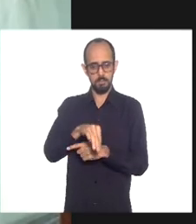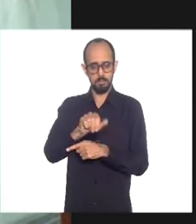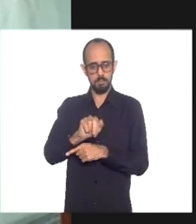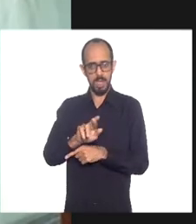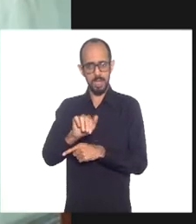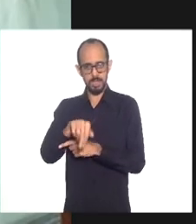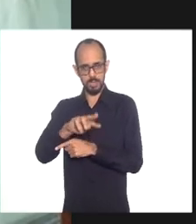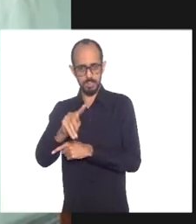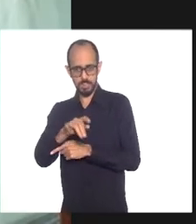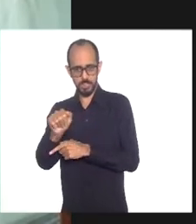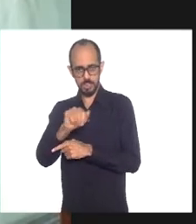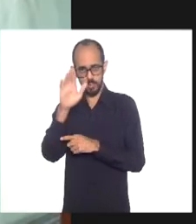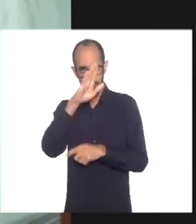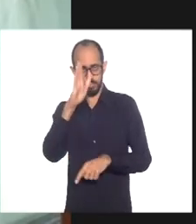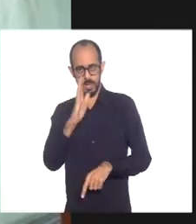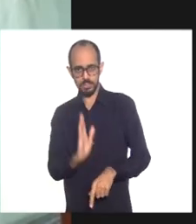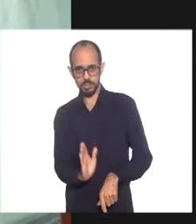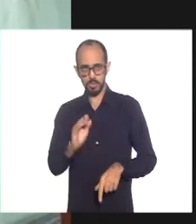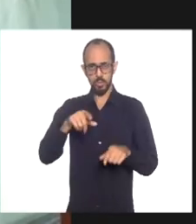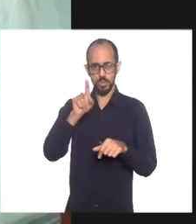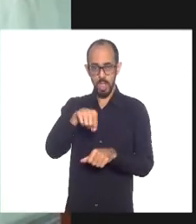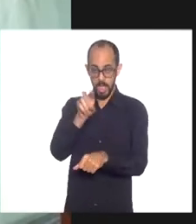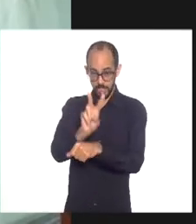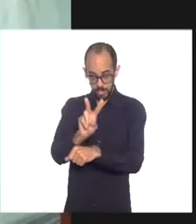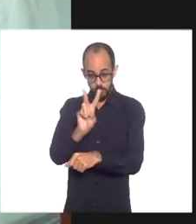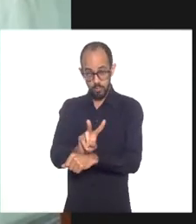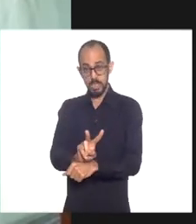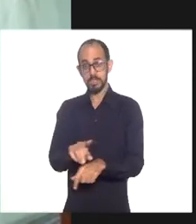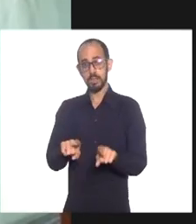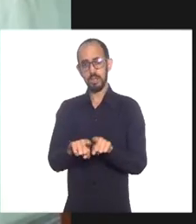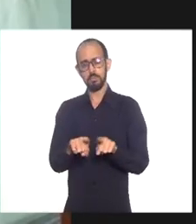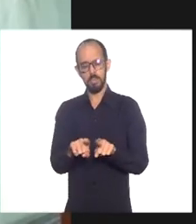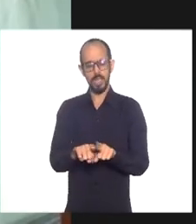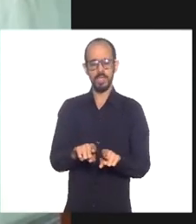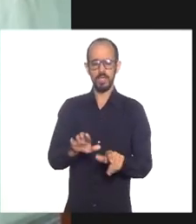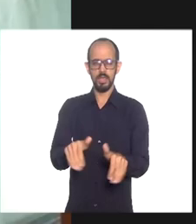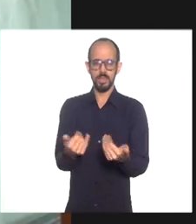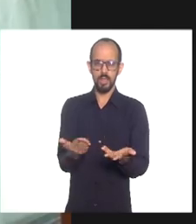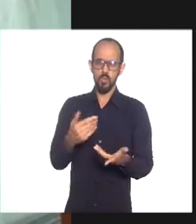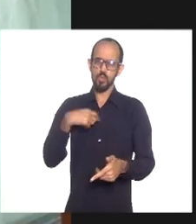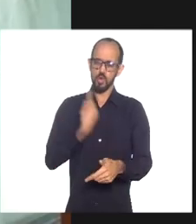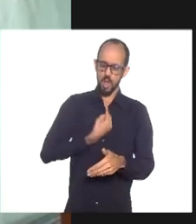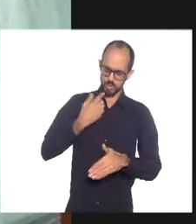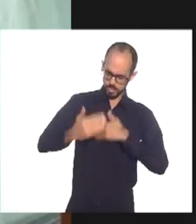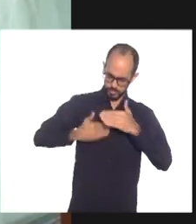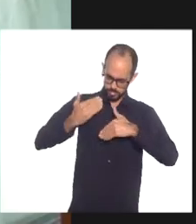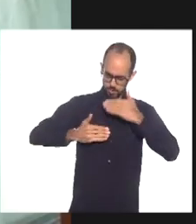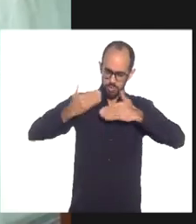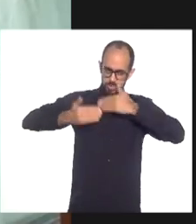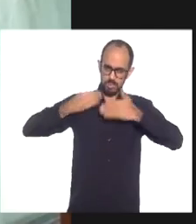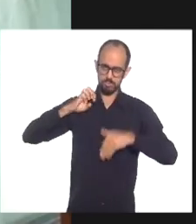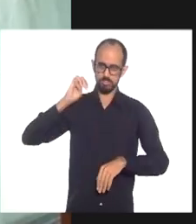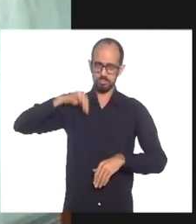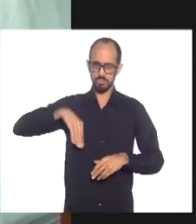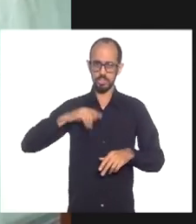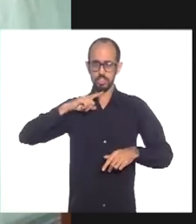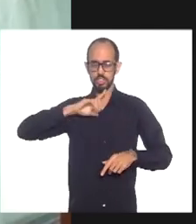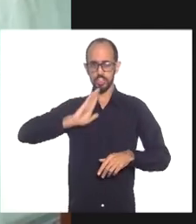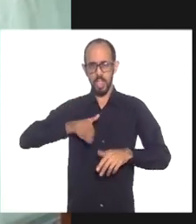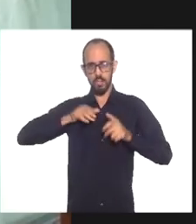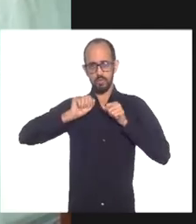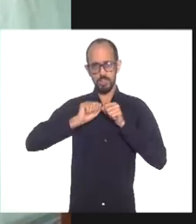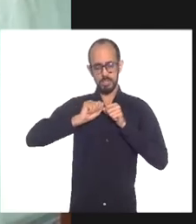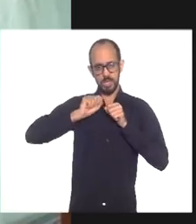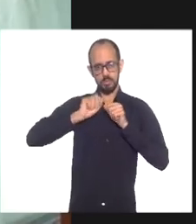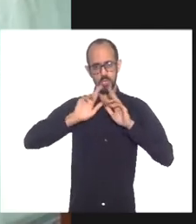eu destaquei aqui na questão da defesa. Então, nós estamos avançando bastante. Já fizemos